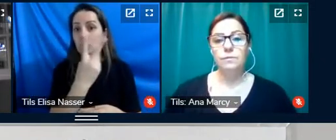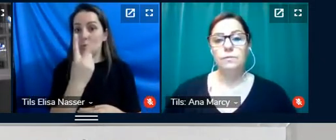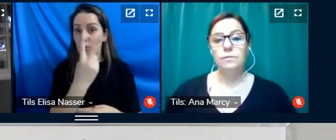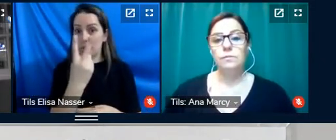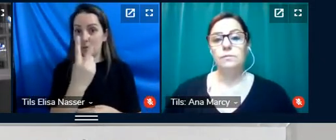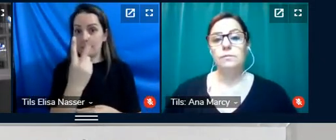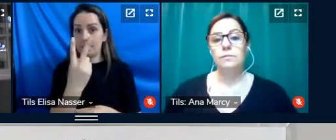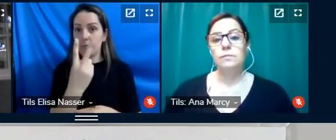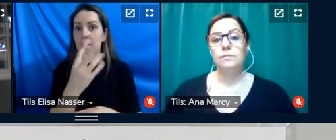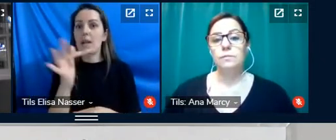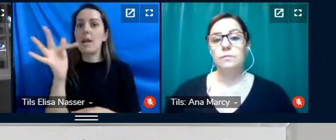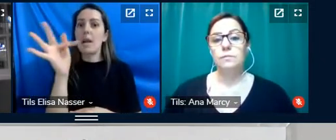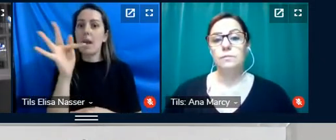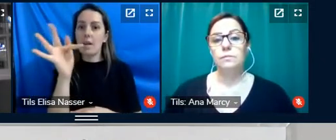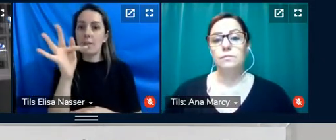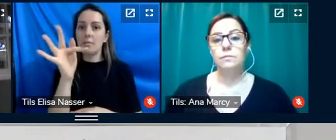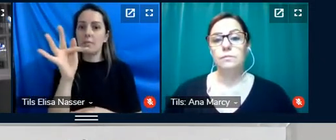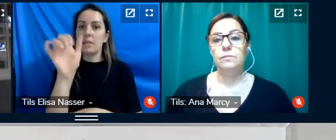Fy